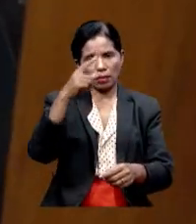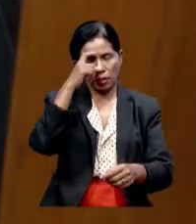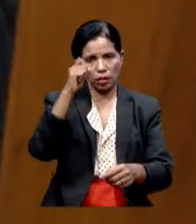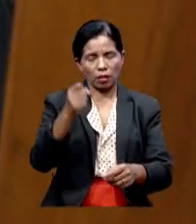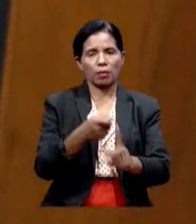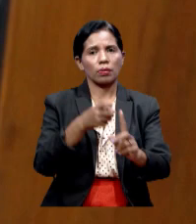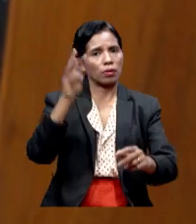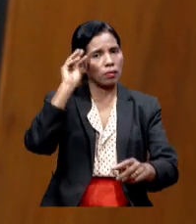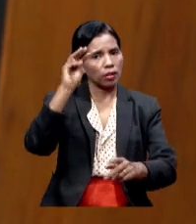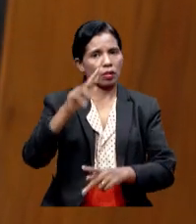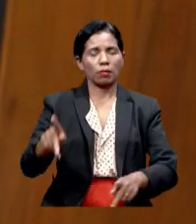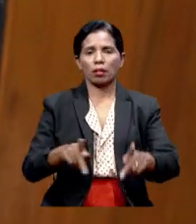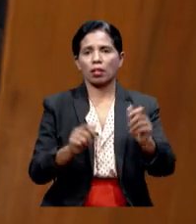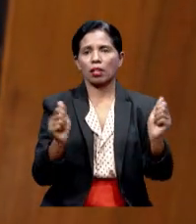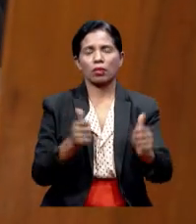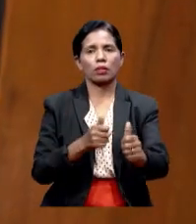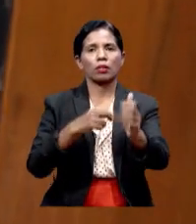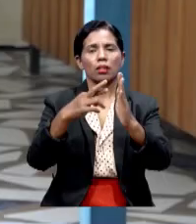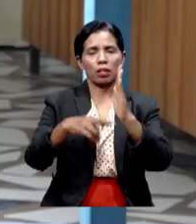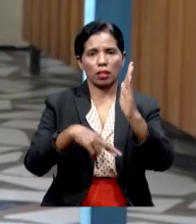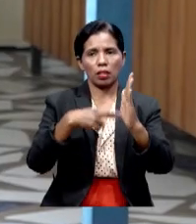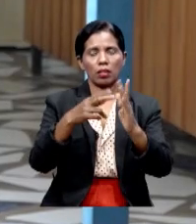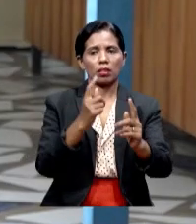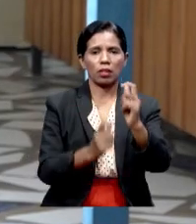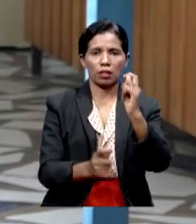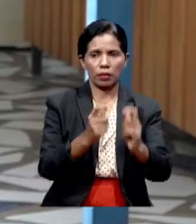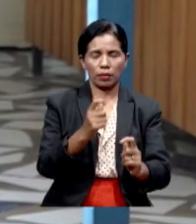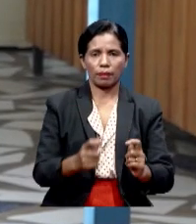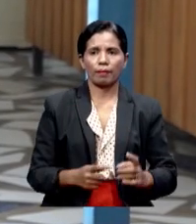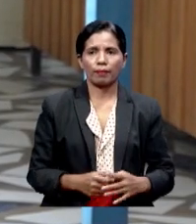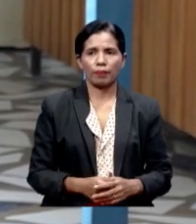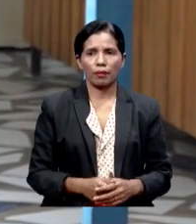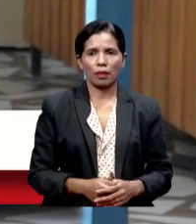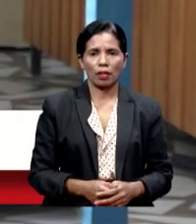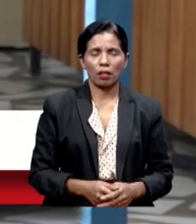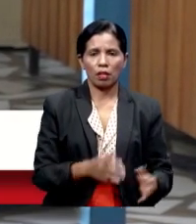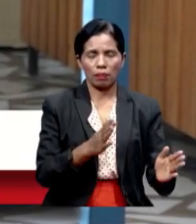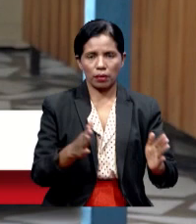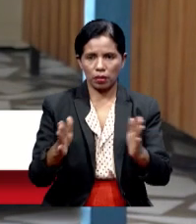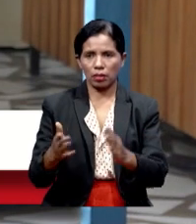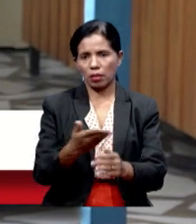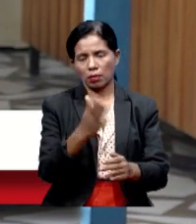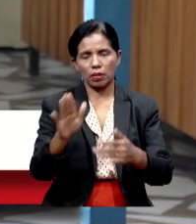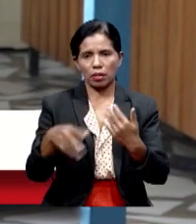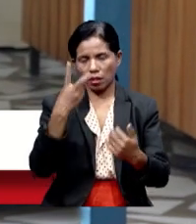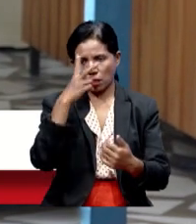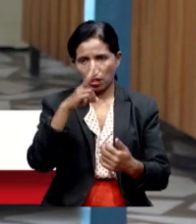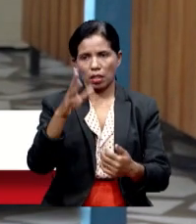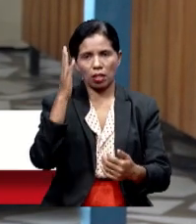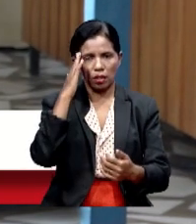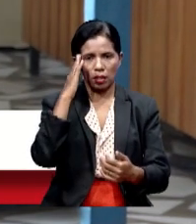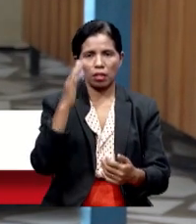su ministro público lati requisitos tribunal relativamente ao processo que kita buat sira acompanha desde